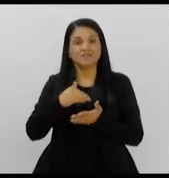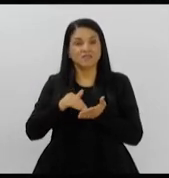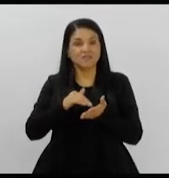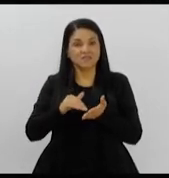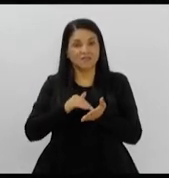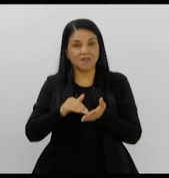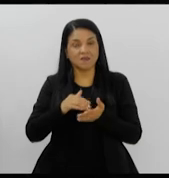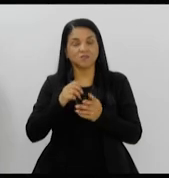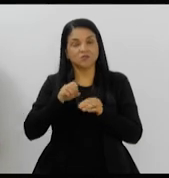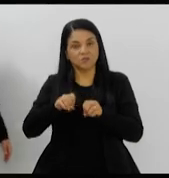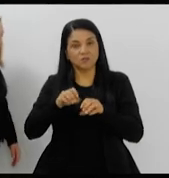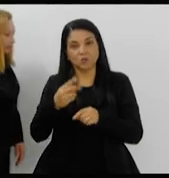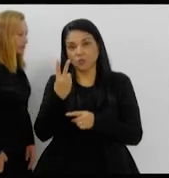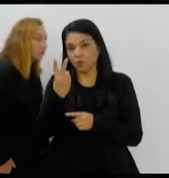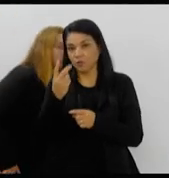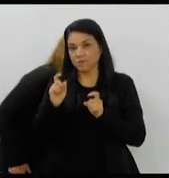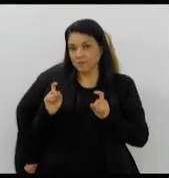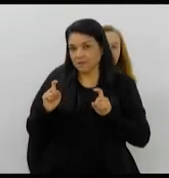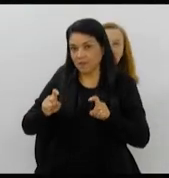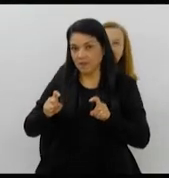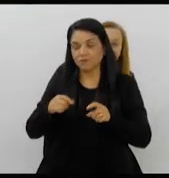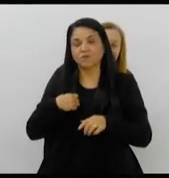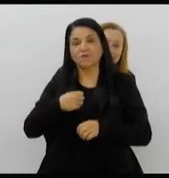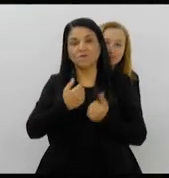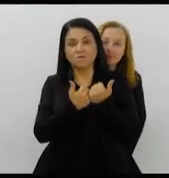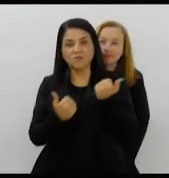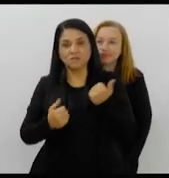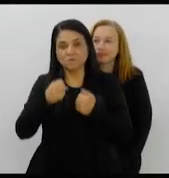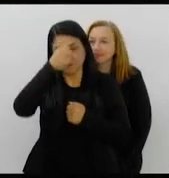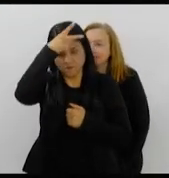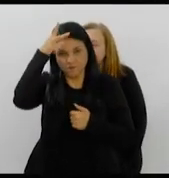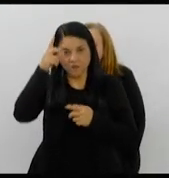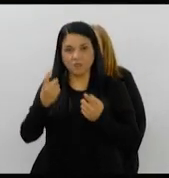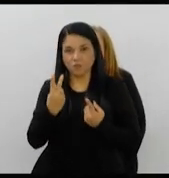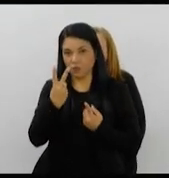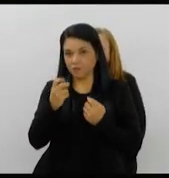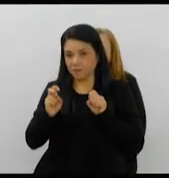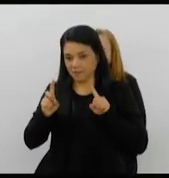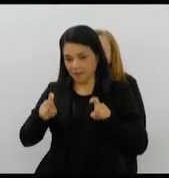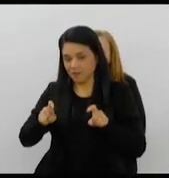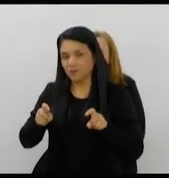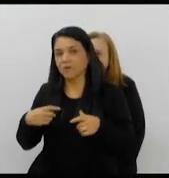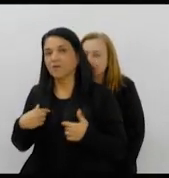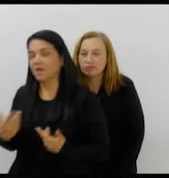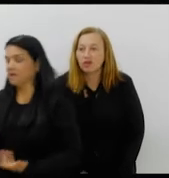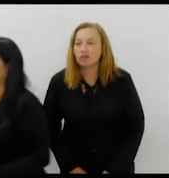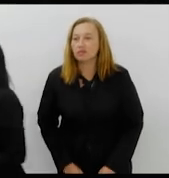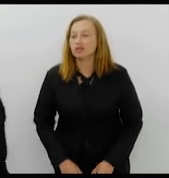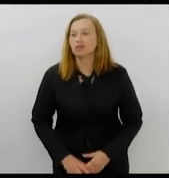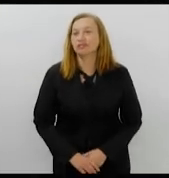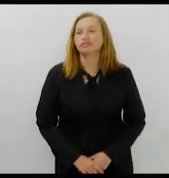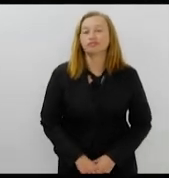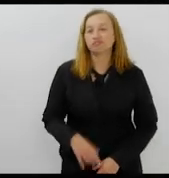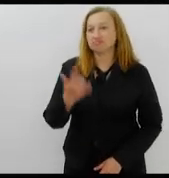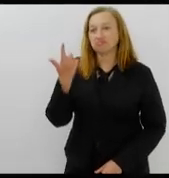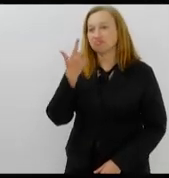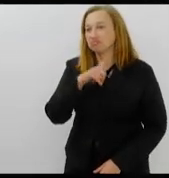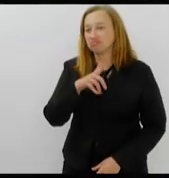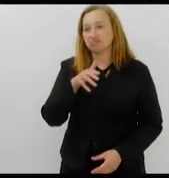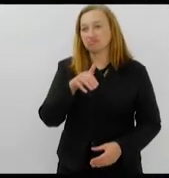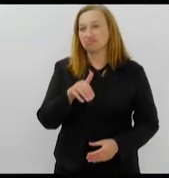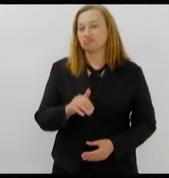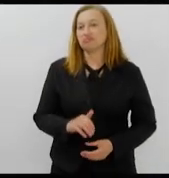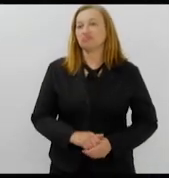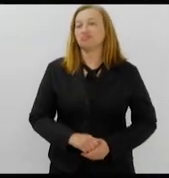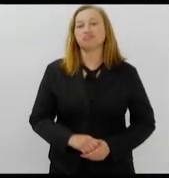foi vice-prefeita por 2 mandatos, mas nessa eleição não conseguiu se eleger. Quero aqui cumprimentar